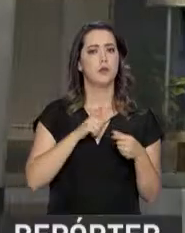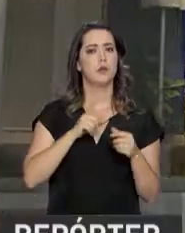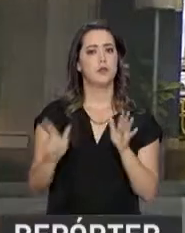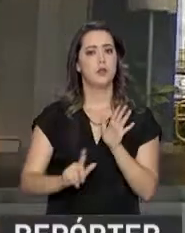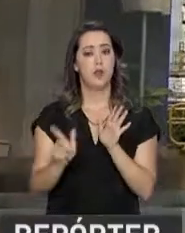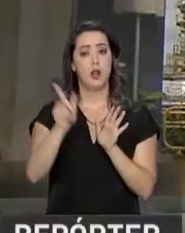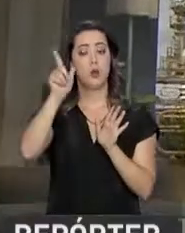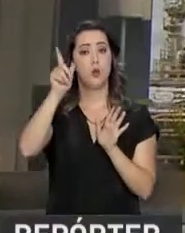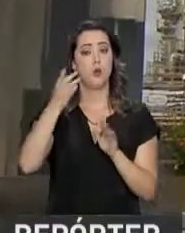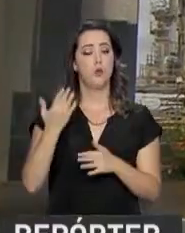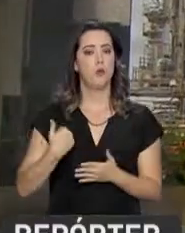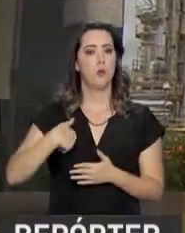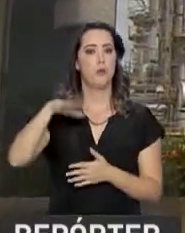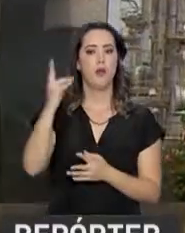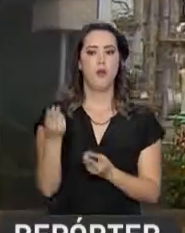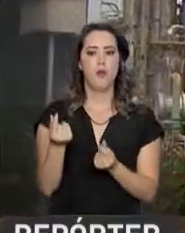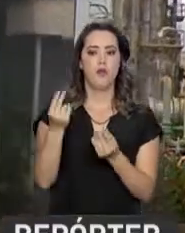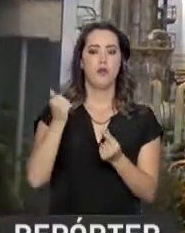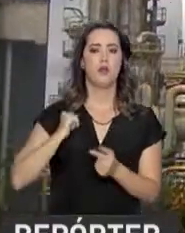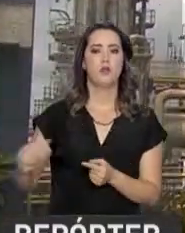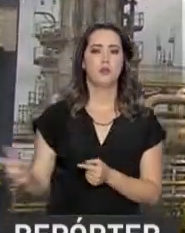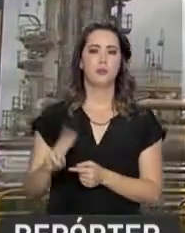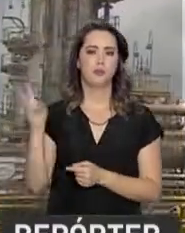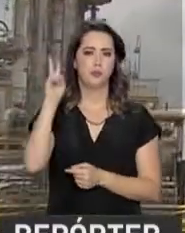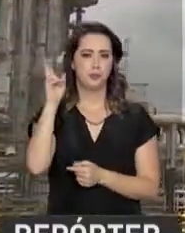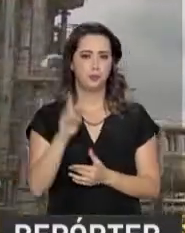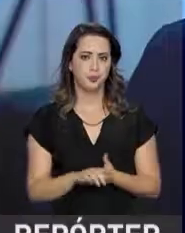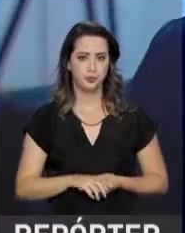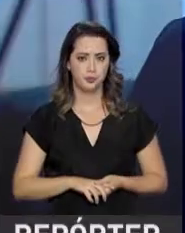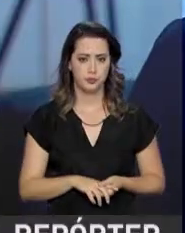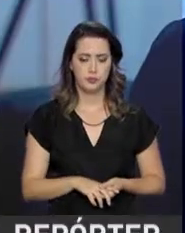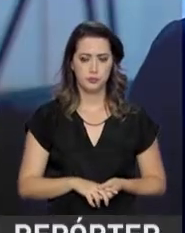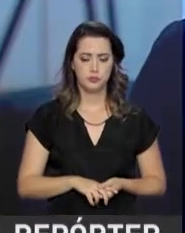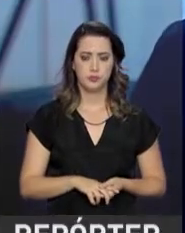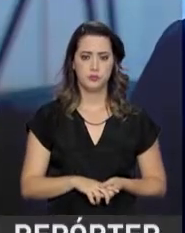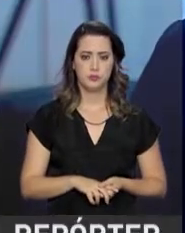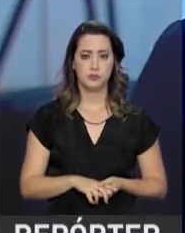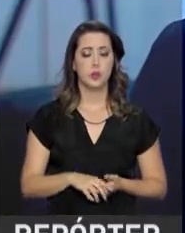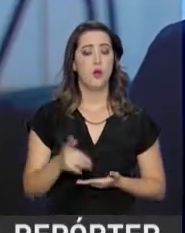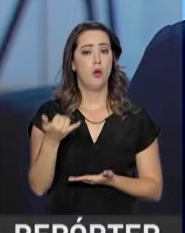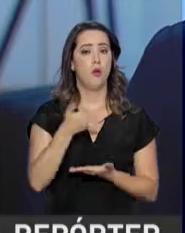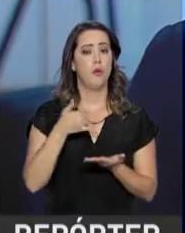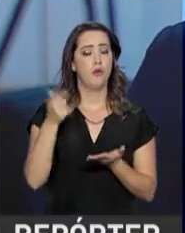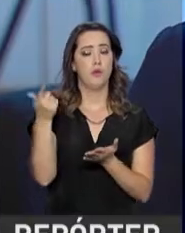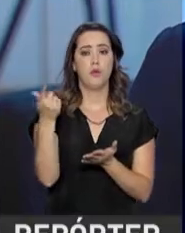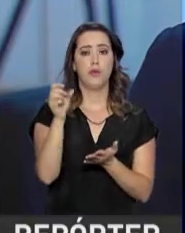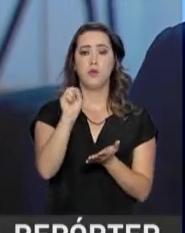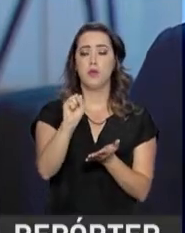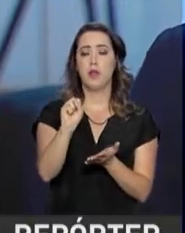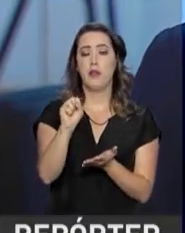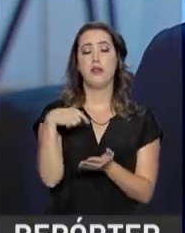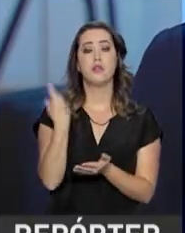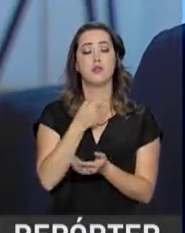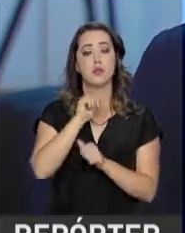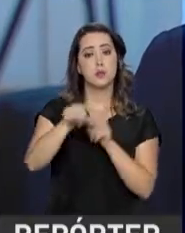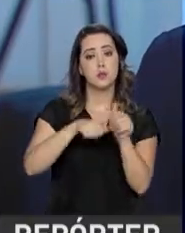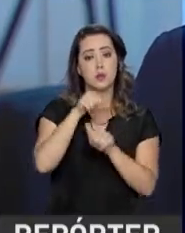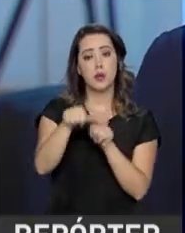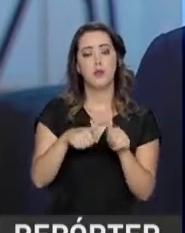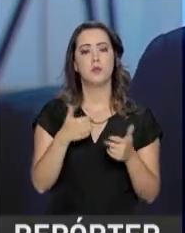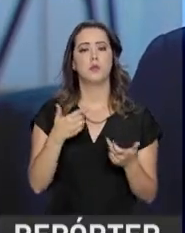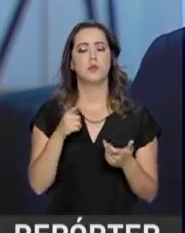atingiu o maior valor de mercado da sua história o setor de óleo e gás a mudança que nós fizemos foi